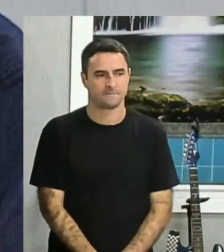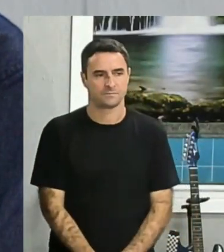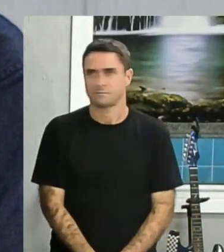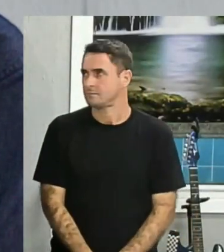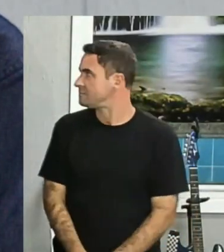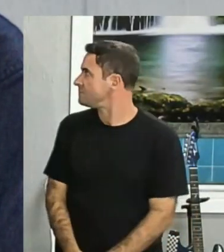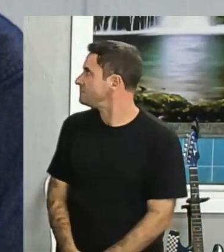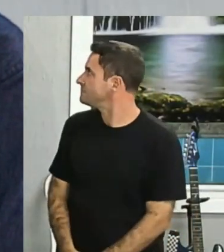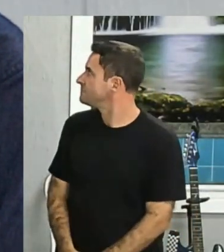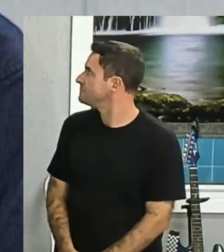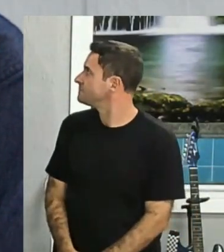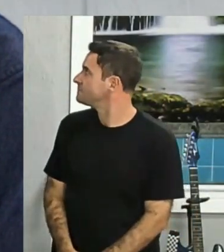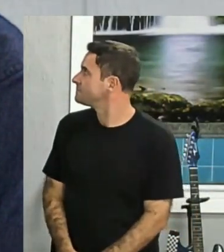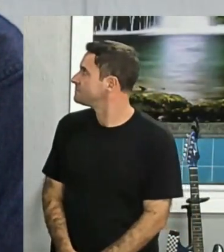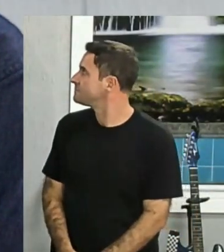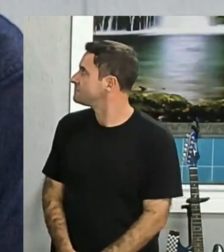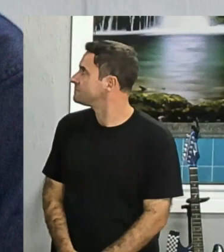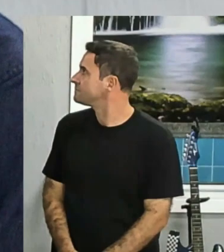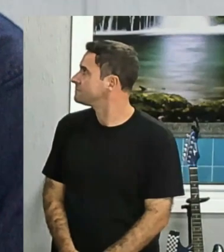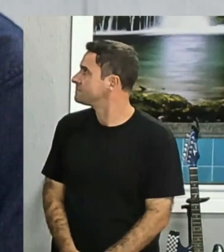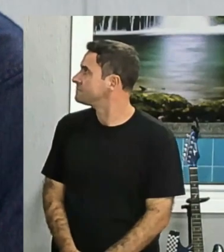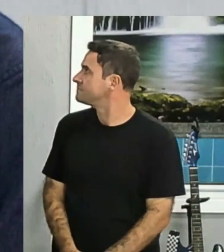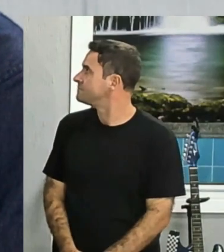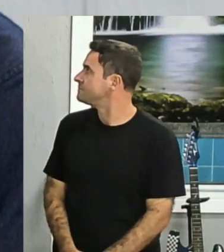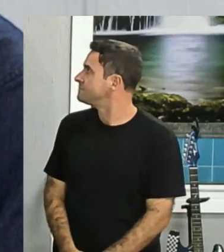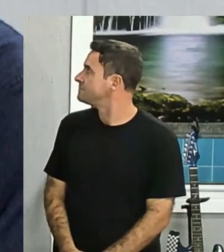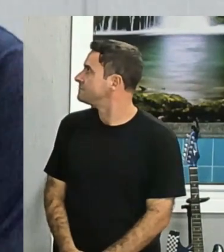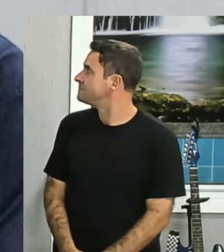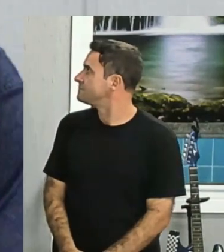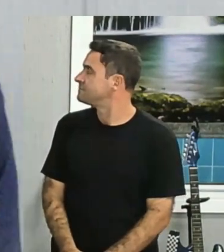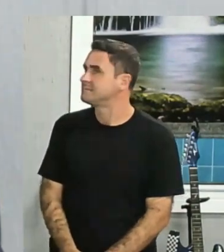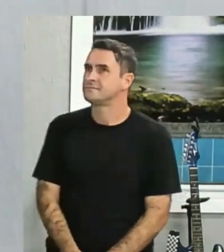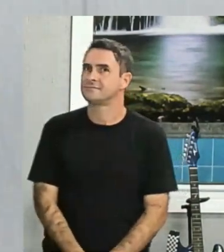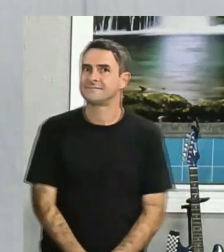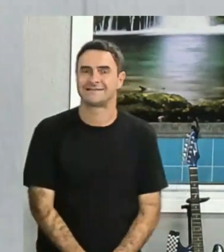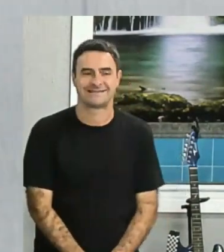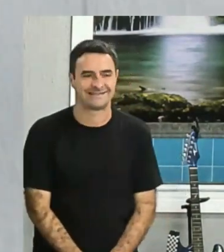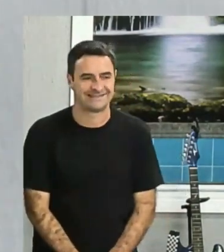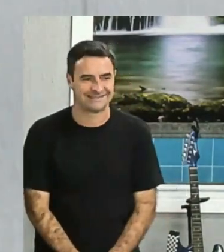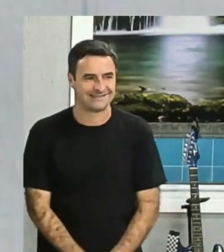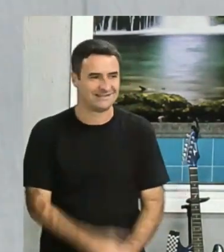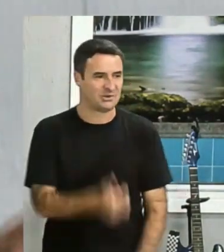Vocês estão vendo o laser aqui? Não, sim. Está lá na parede, mas na televisão não pega.